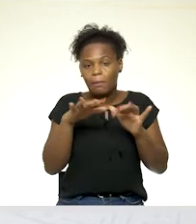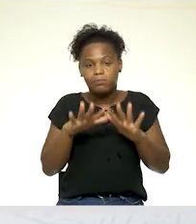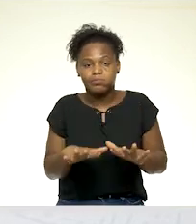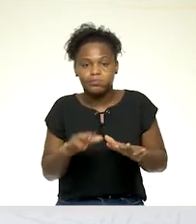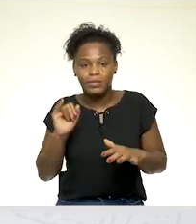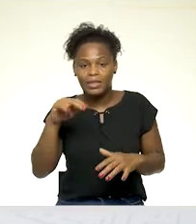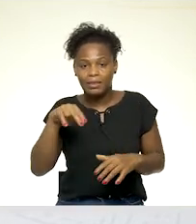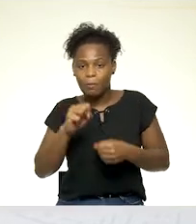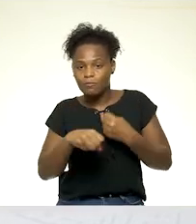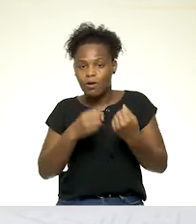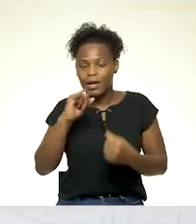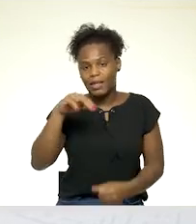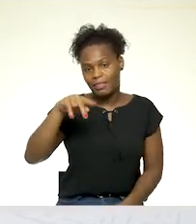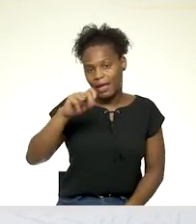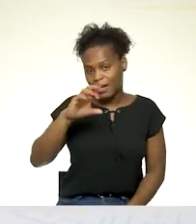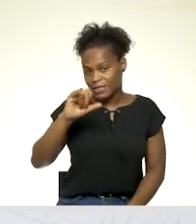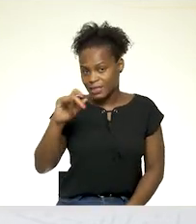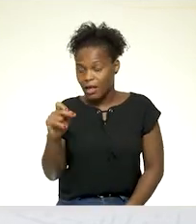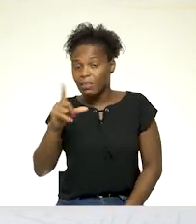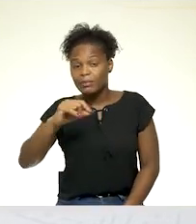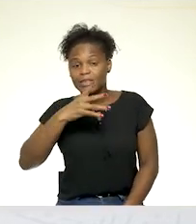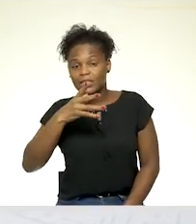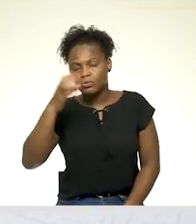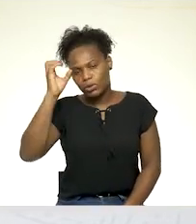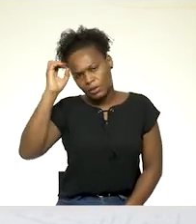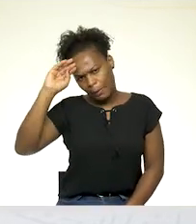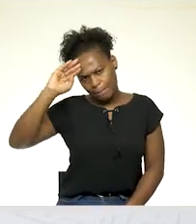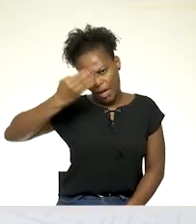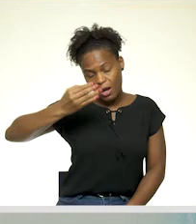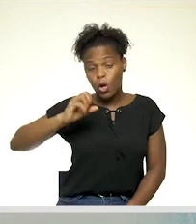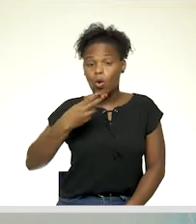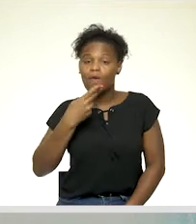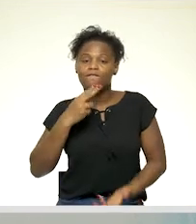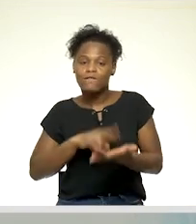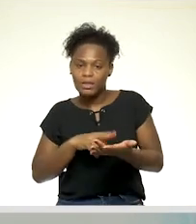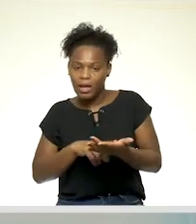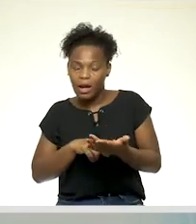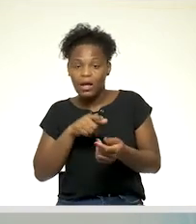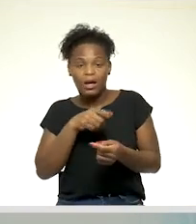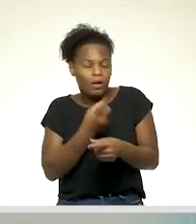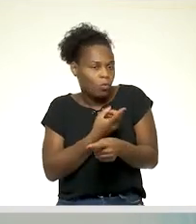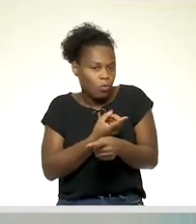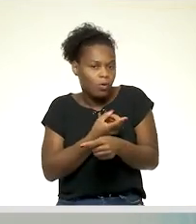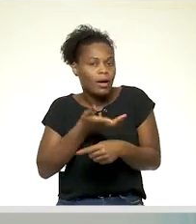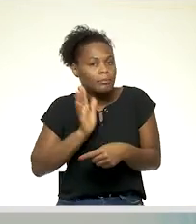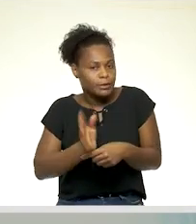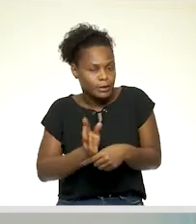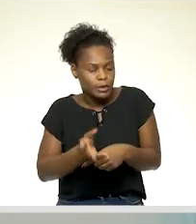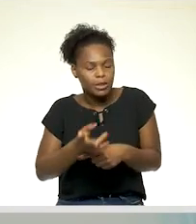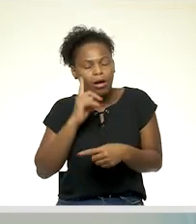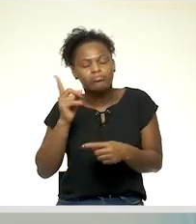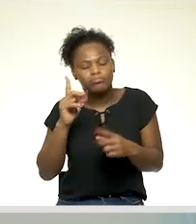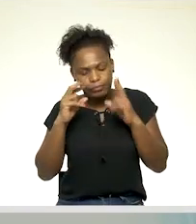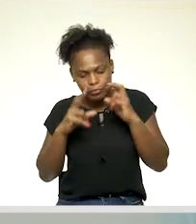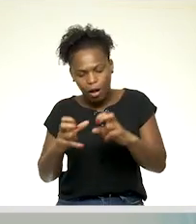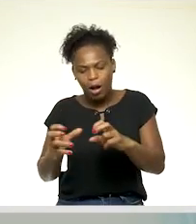e também defendiam que a sabedoria ou a verdade era algo que tinha que ser